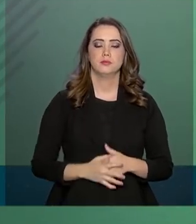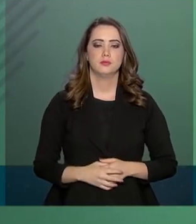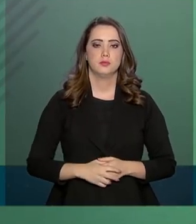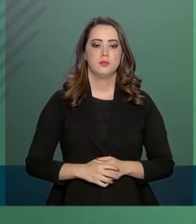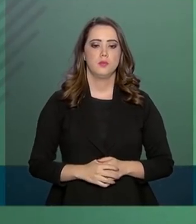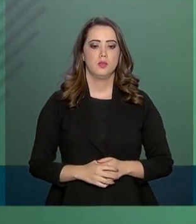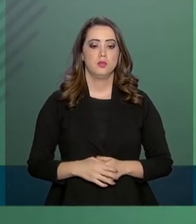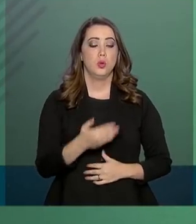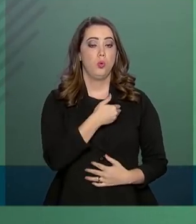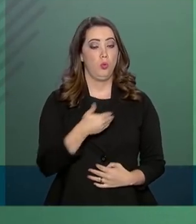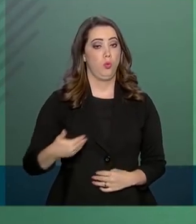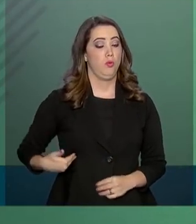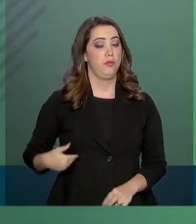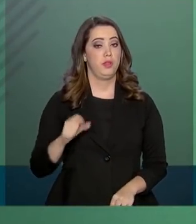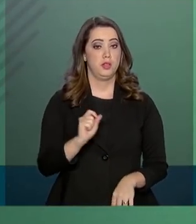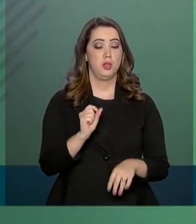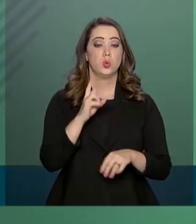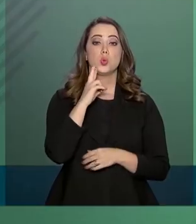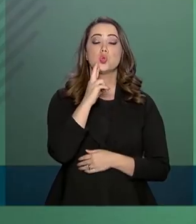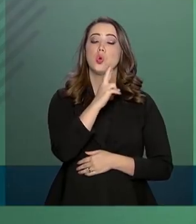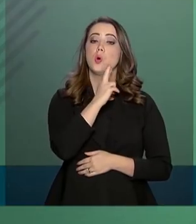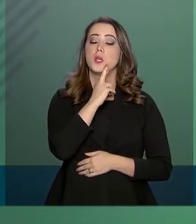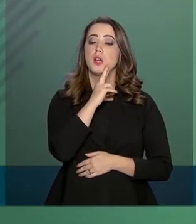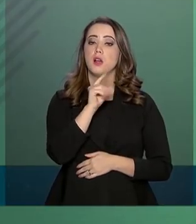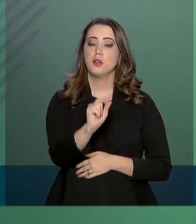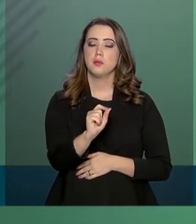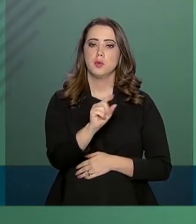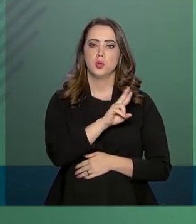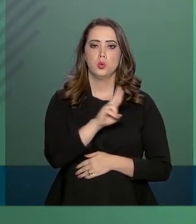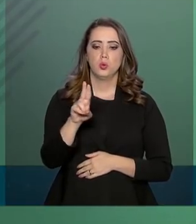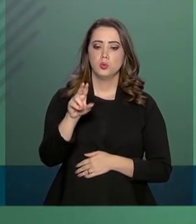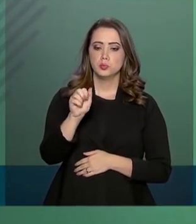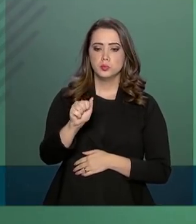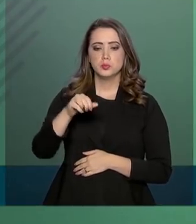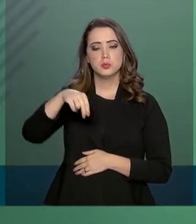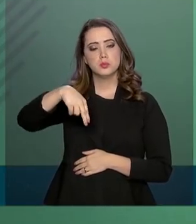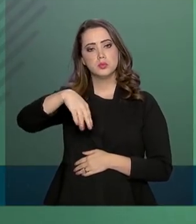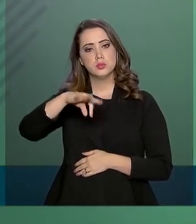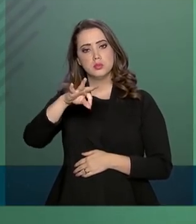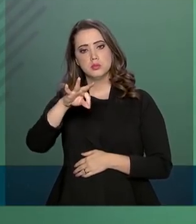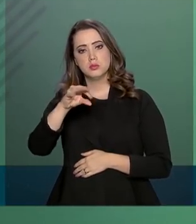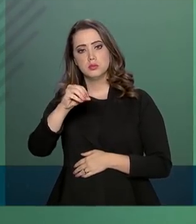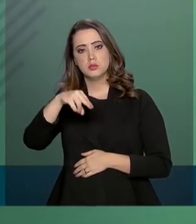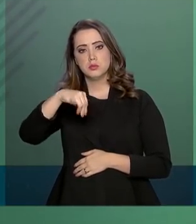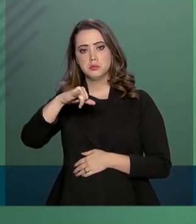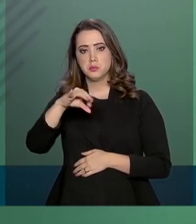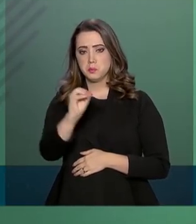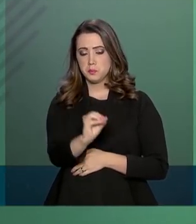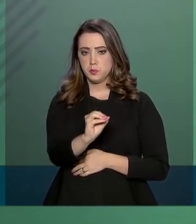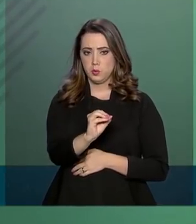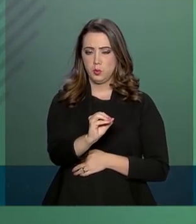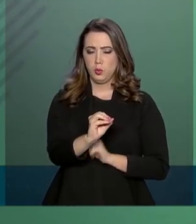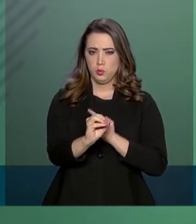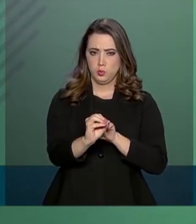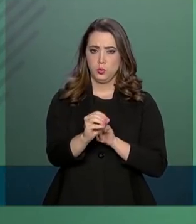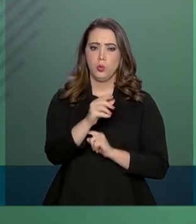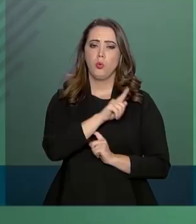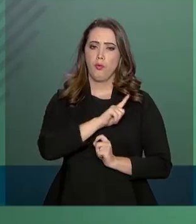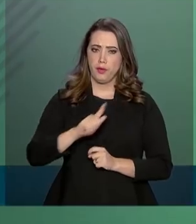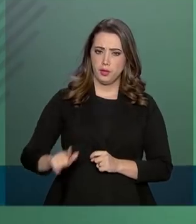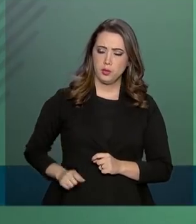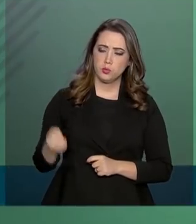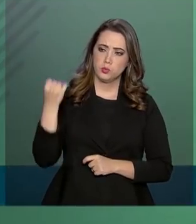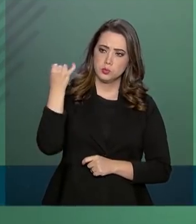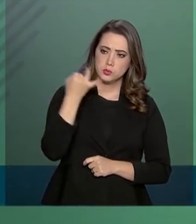governador do estado de roraima antónio cenário o governador atualizou